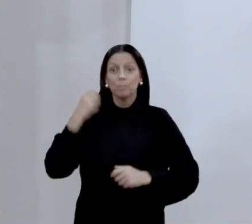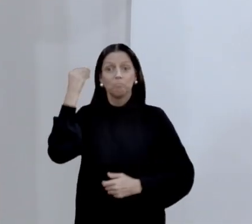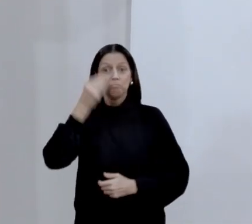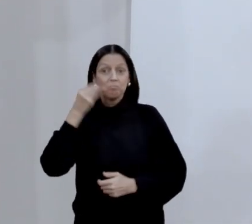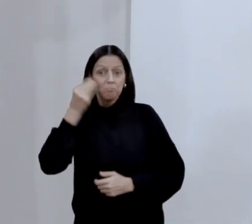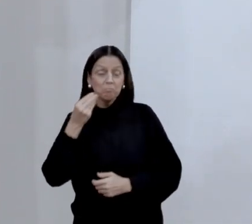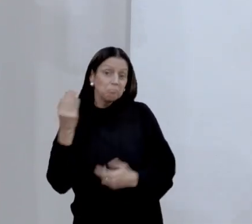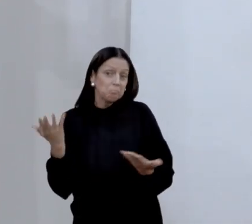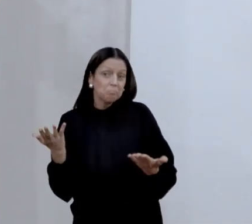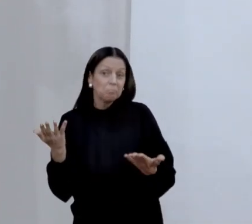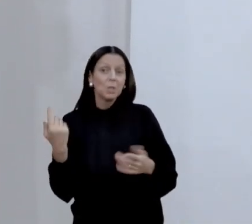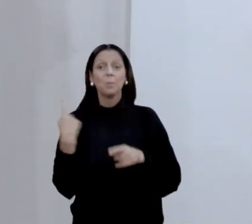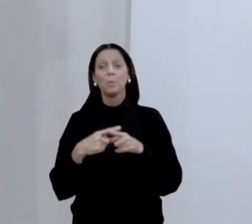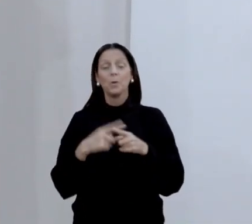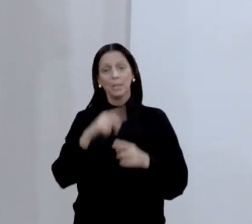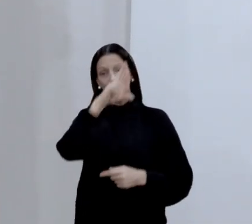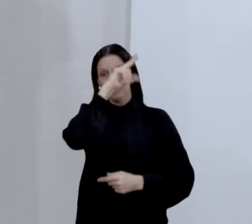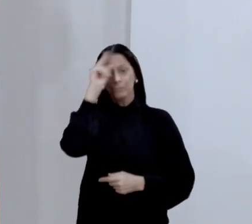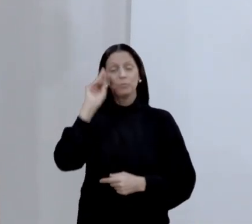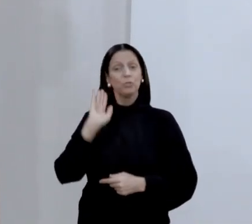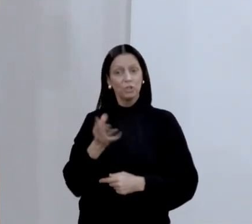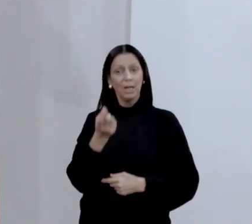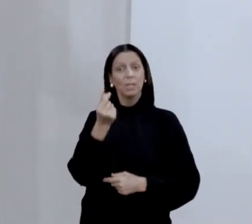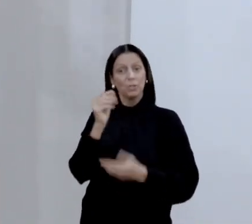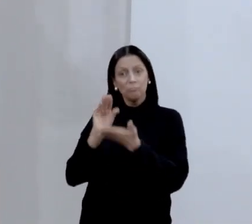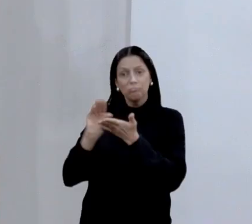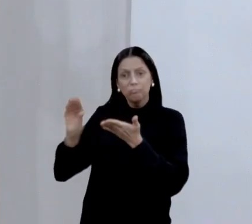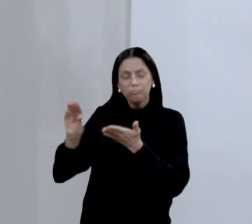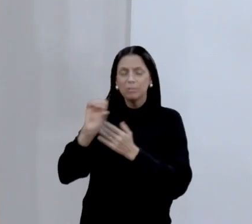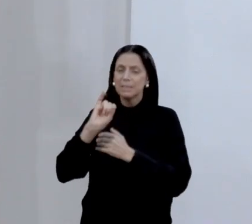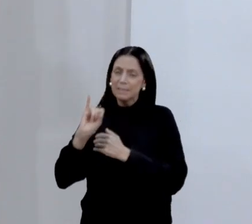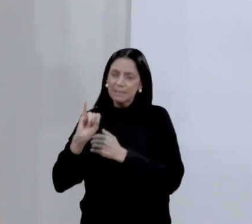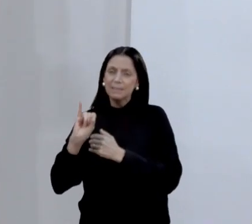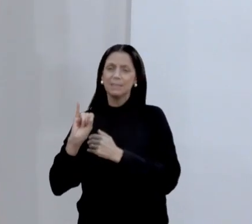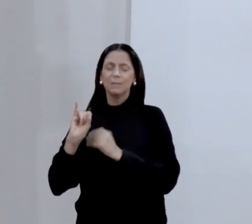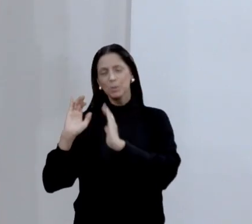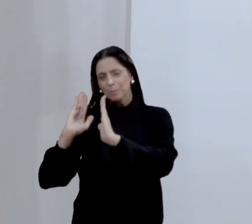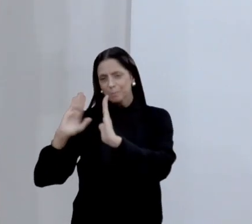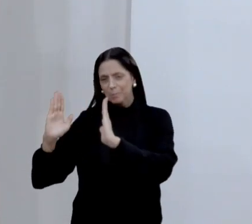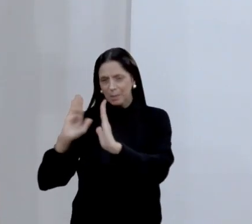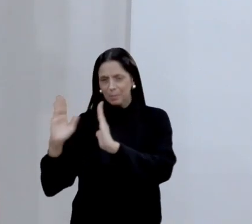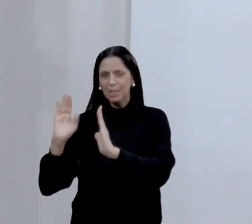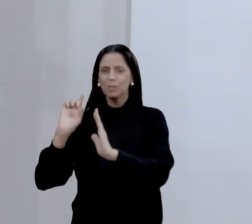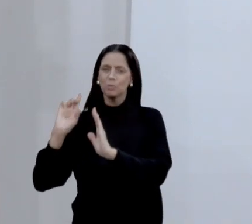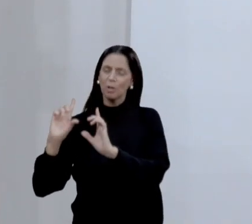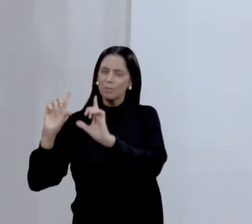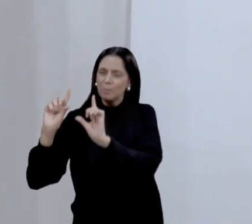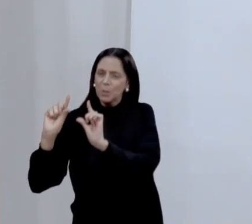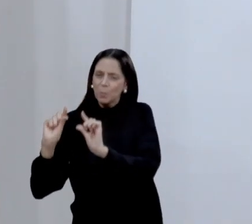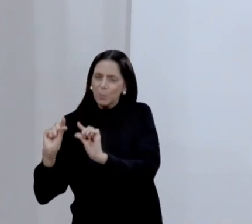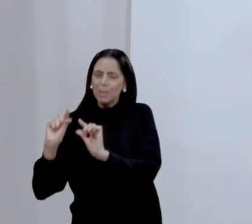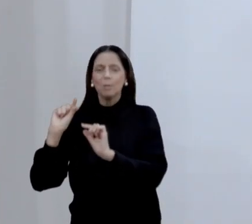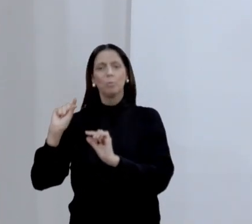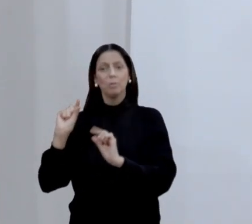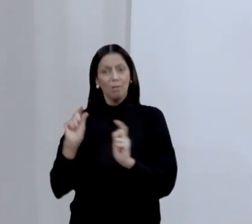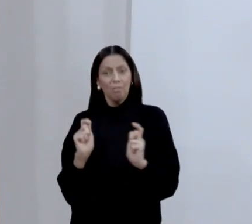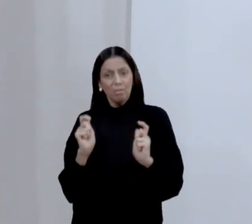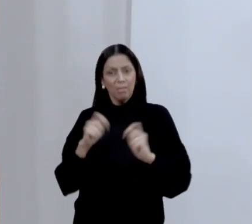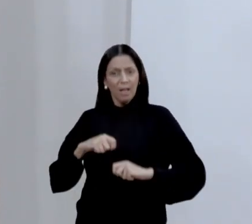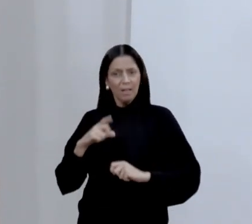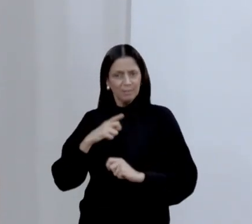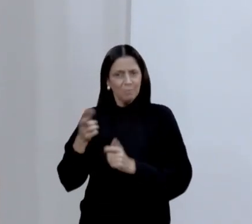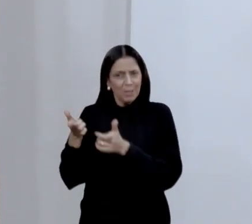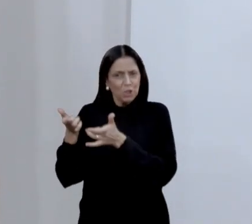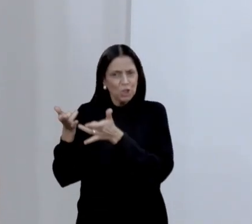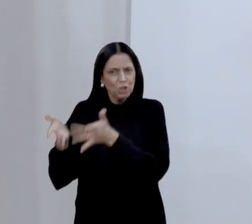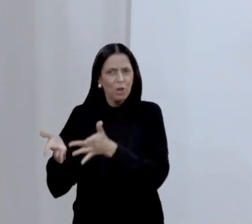subsidiado mesmo. Então, se em algum momento diminuir um pouquinho a receita e precisar refinar a calibragem da precificação, a gente tem gordura para isso, dá